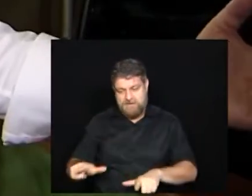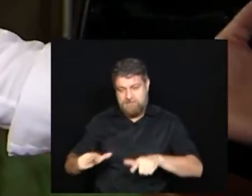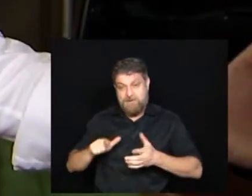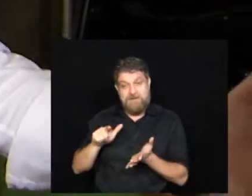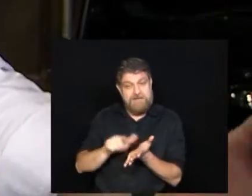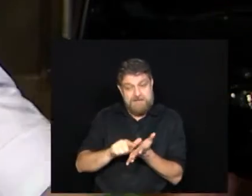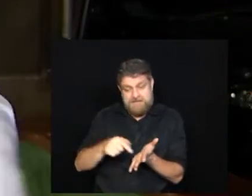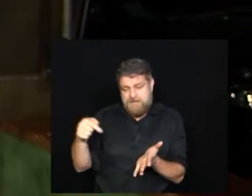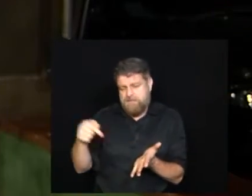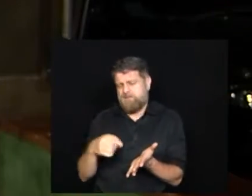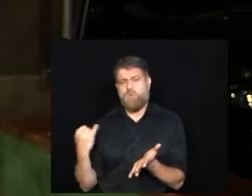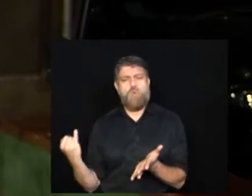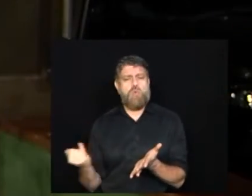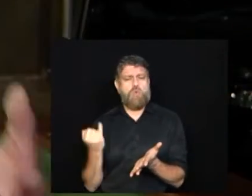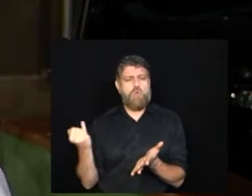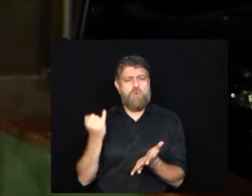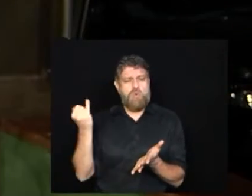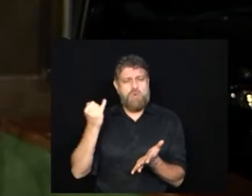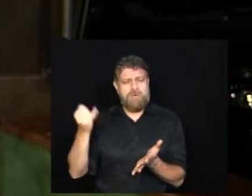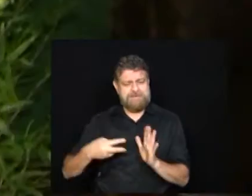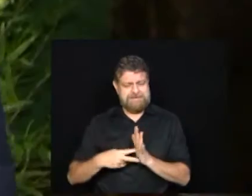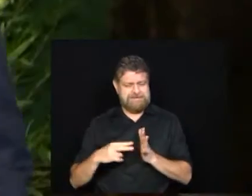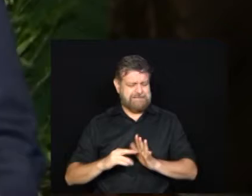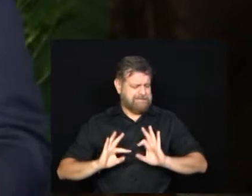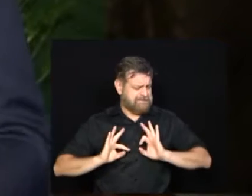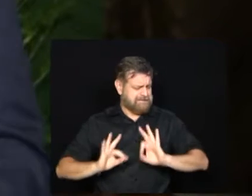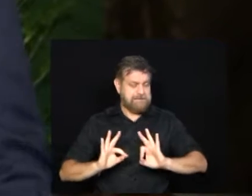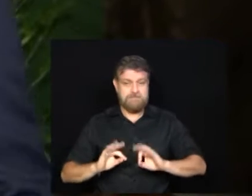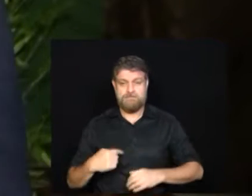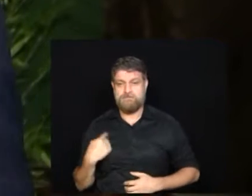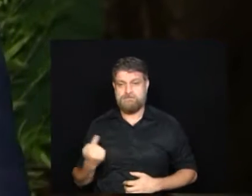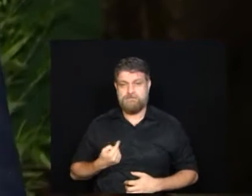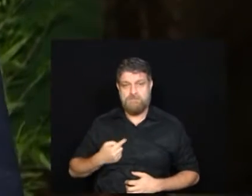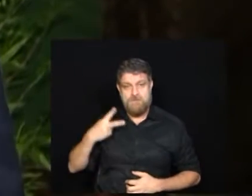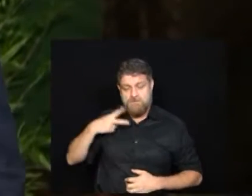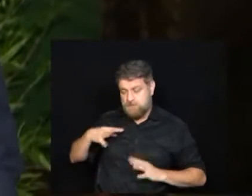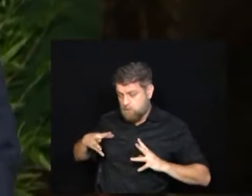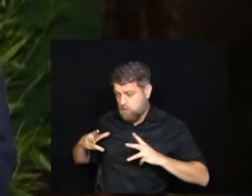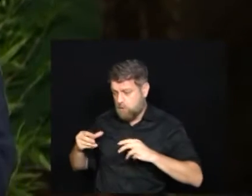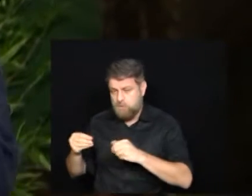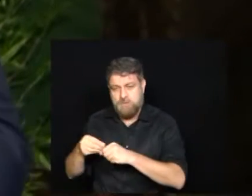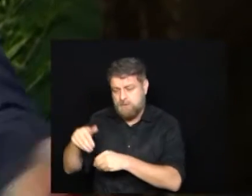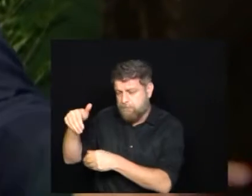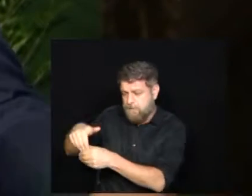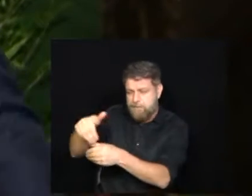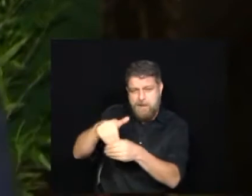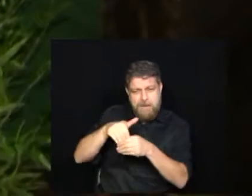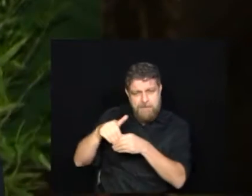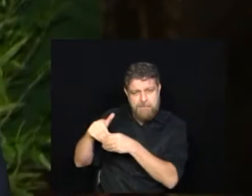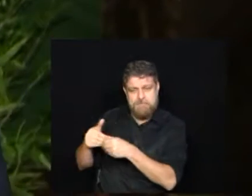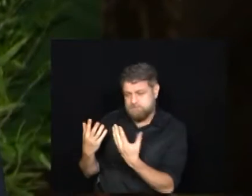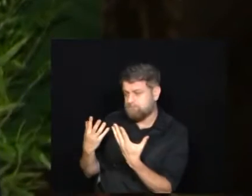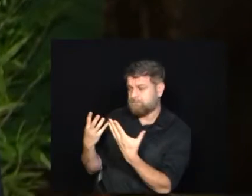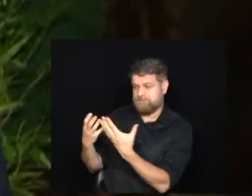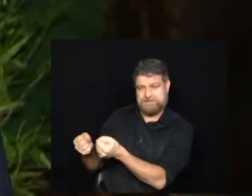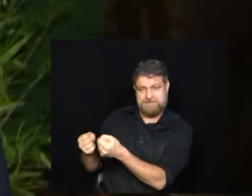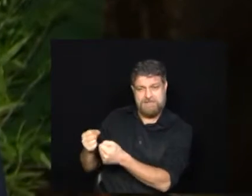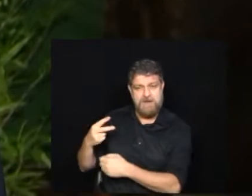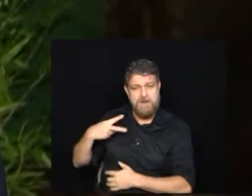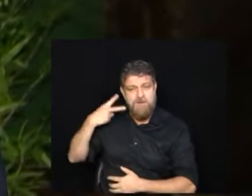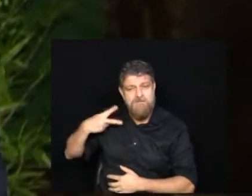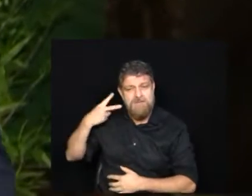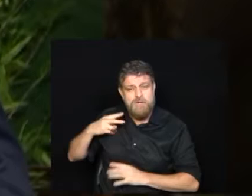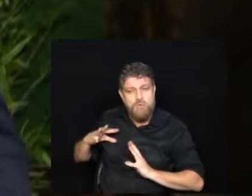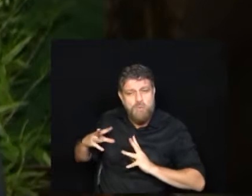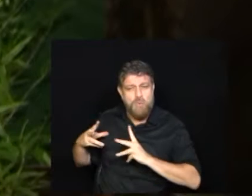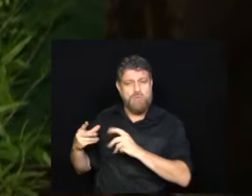meu, esse pedaço de papel que tem tanto significado. Foi por unanimidade, né, com votos de todos os